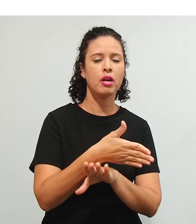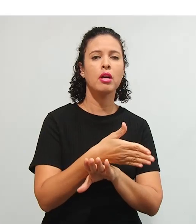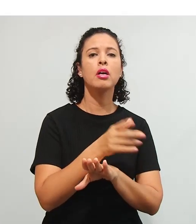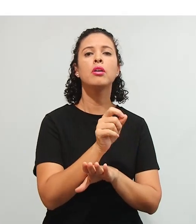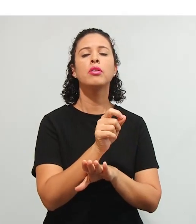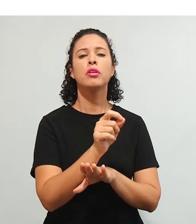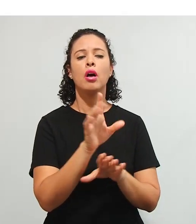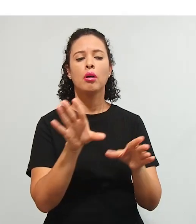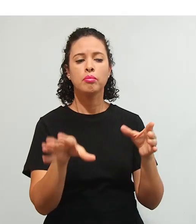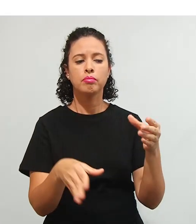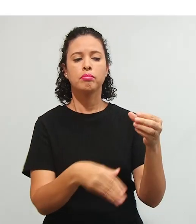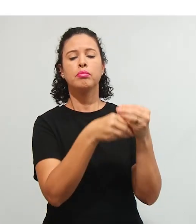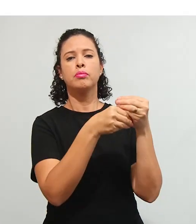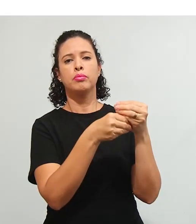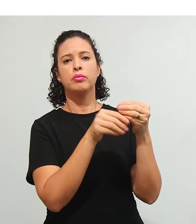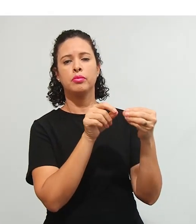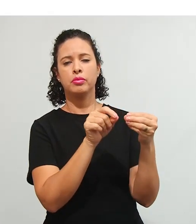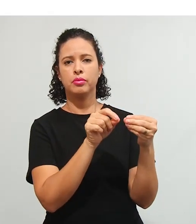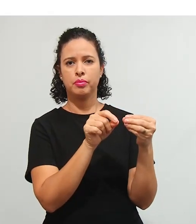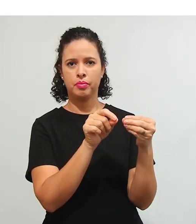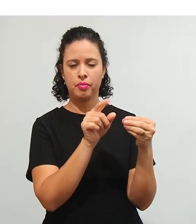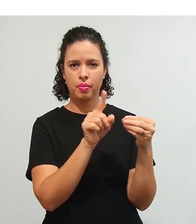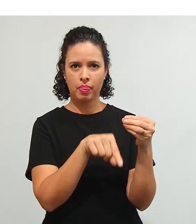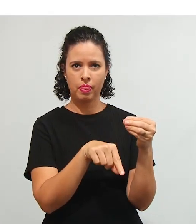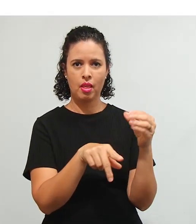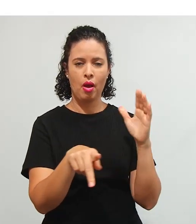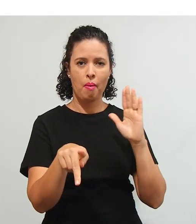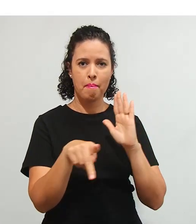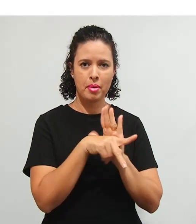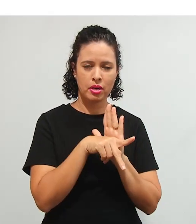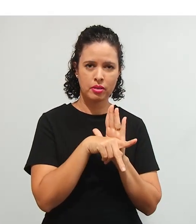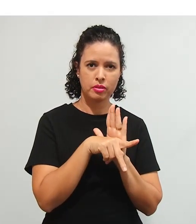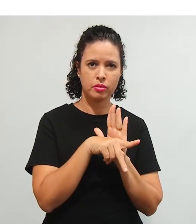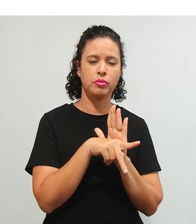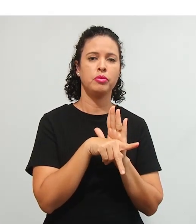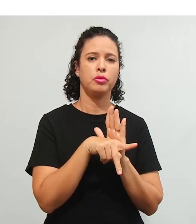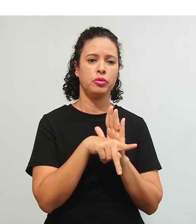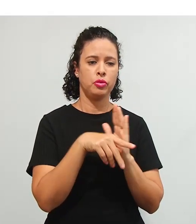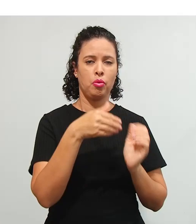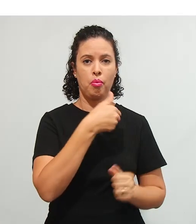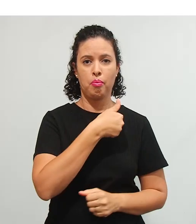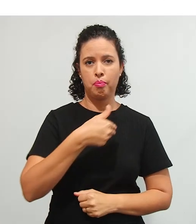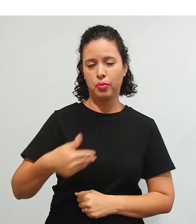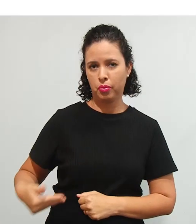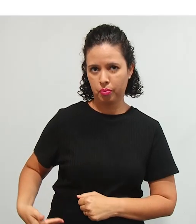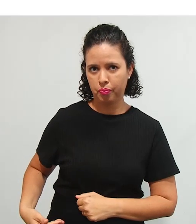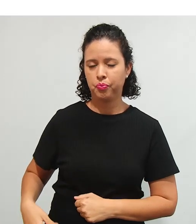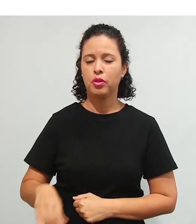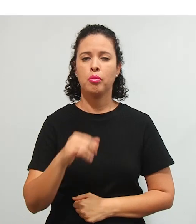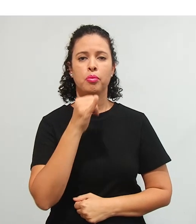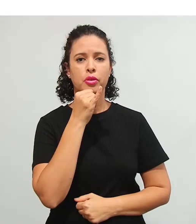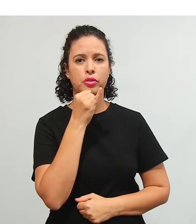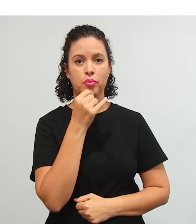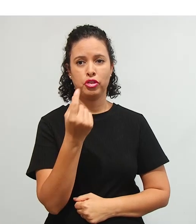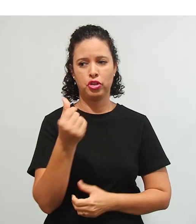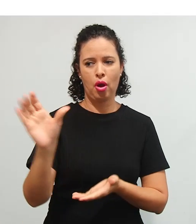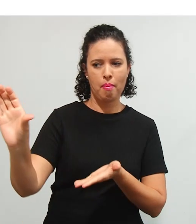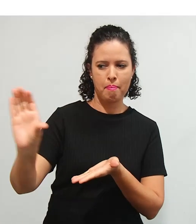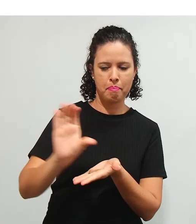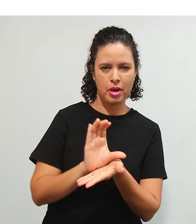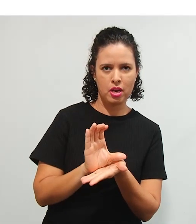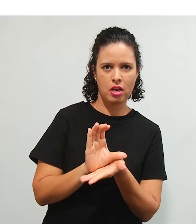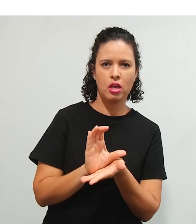incorporam definitivamente ao patrimônio público. Exemplo, receita